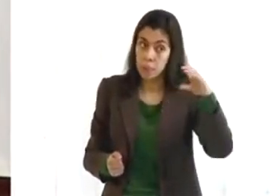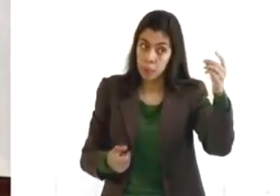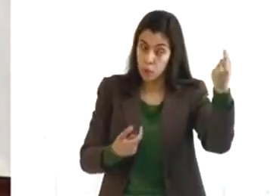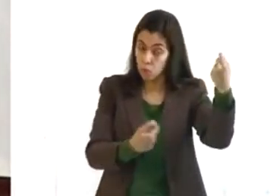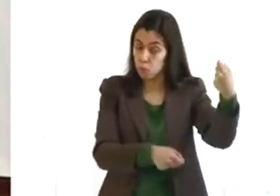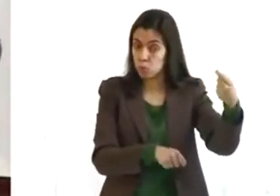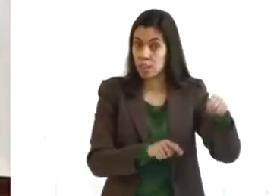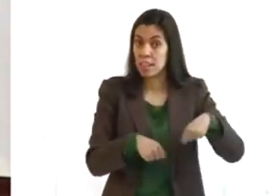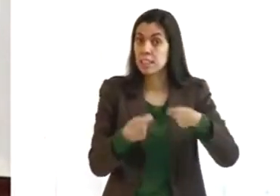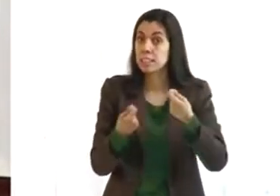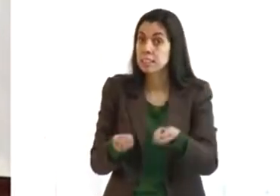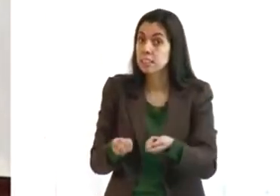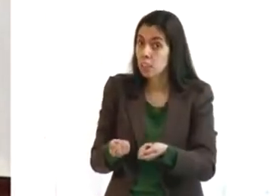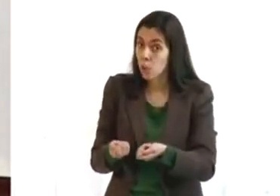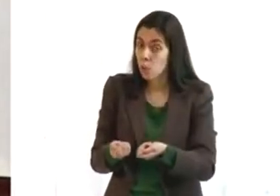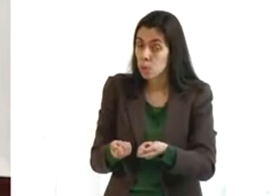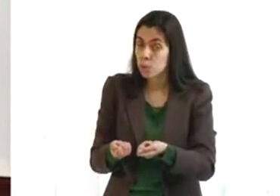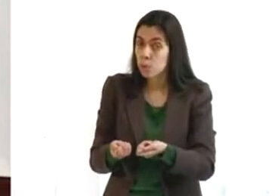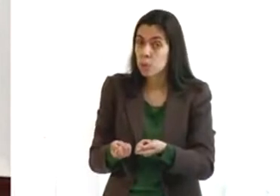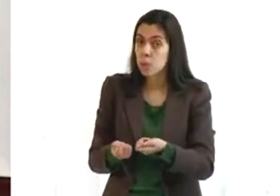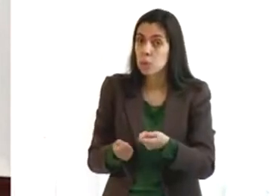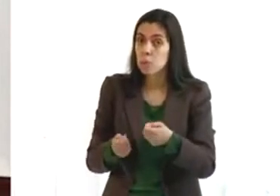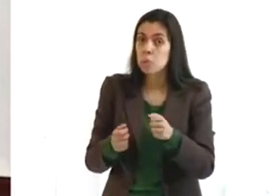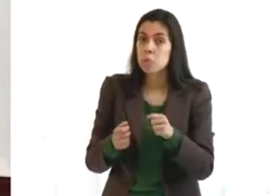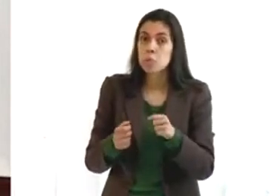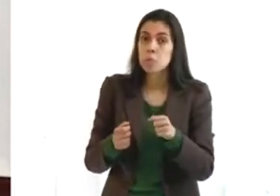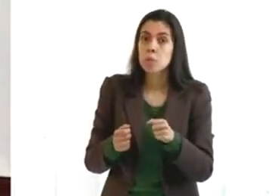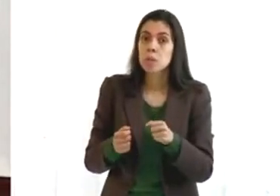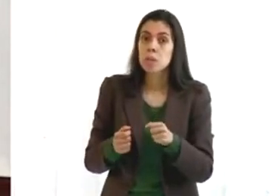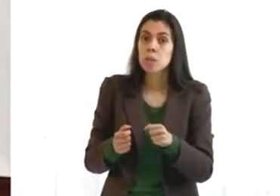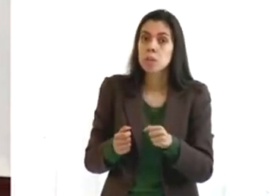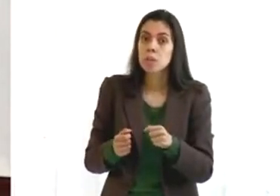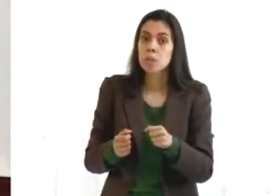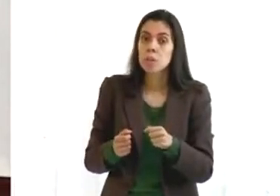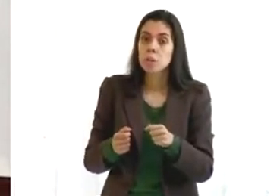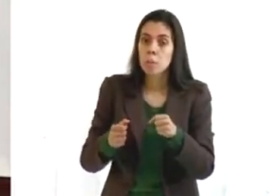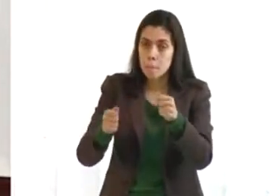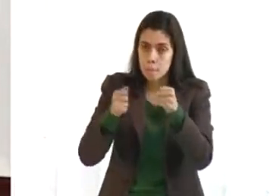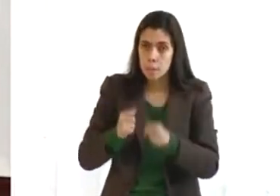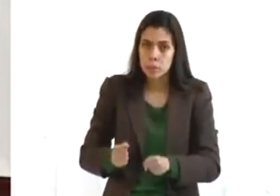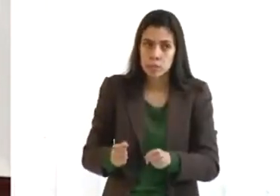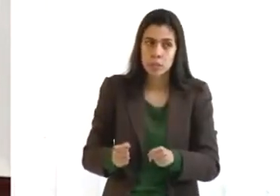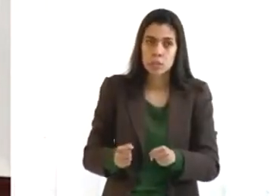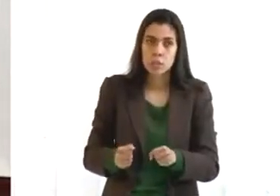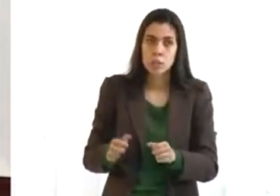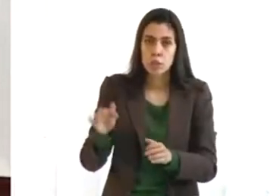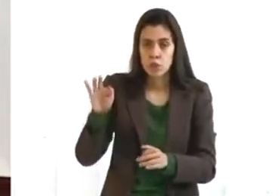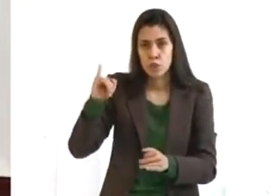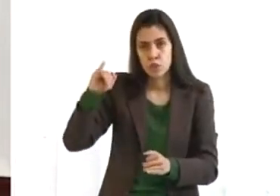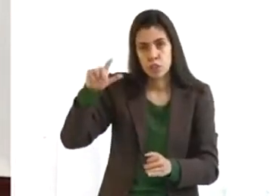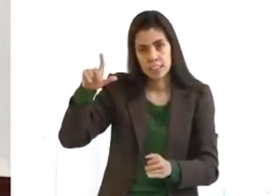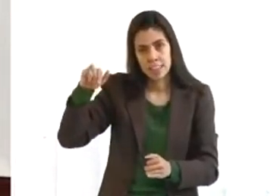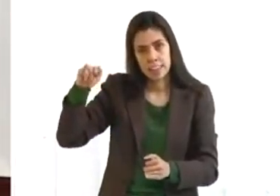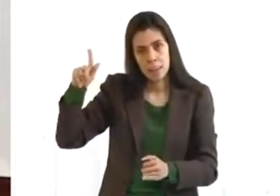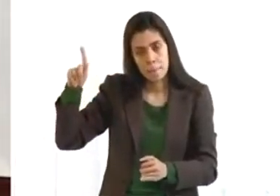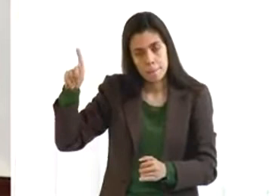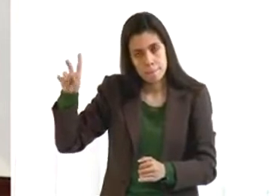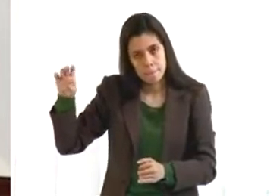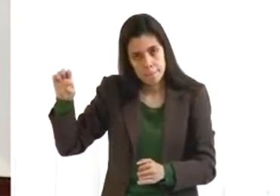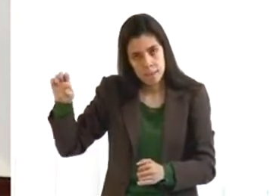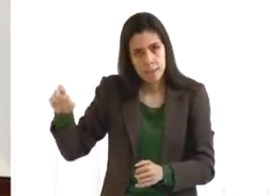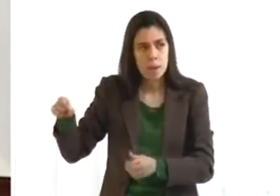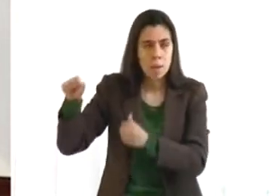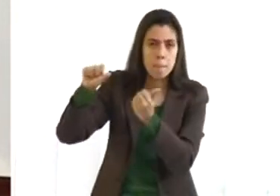dos pastores, dos ministros consagrados e ordenados para essa finalidade. Mas o texto nos diz que ambos descem a